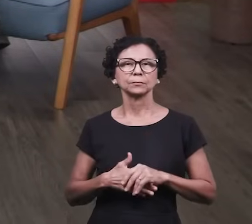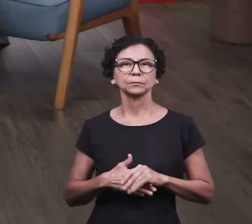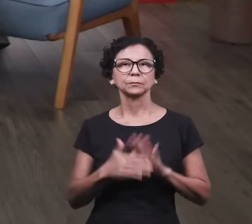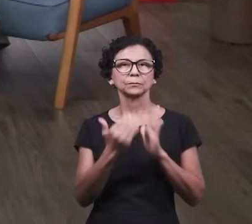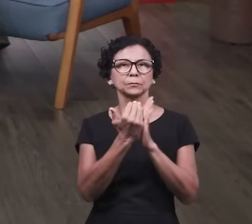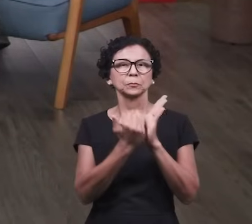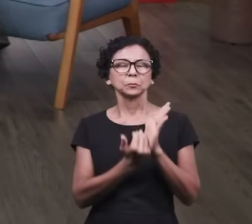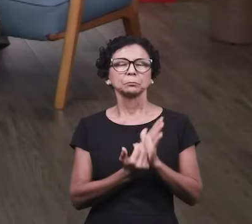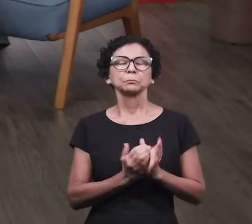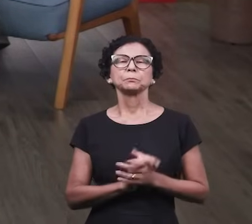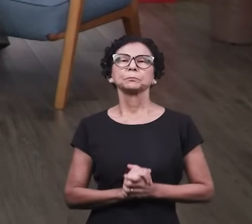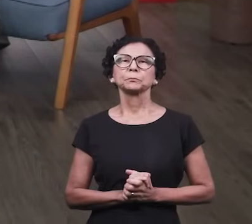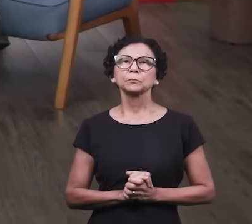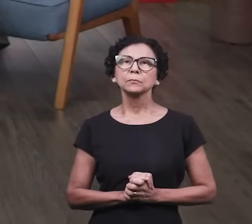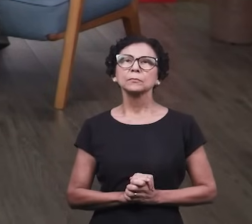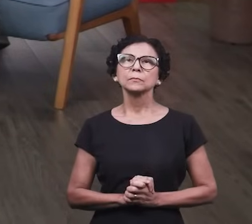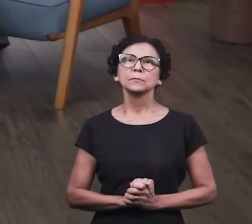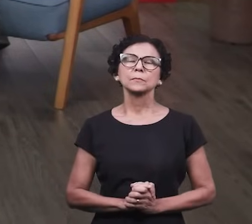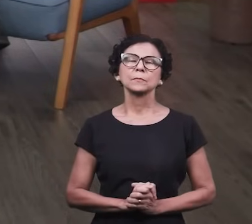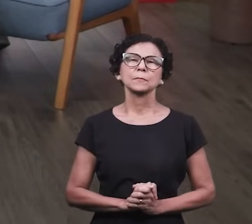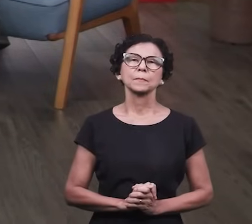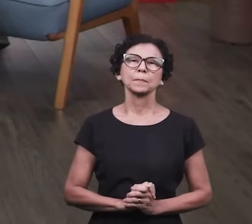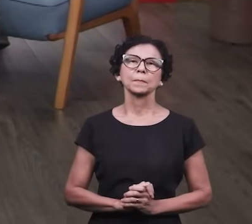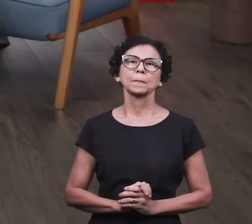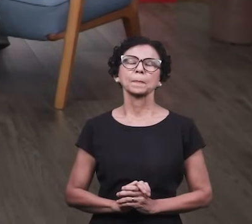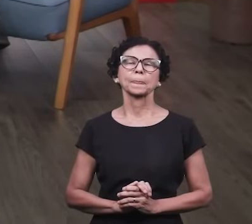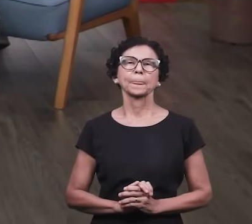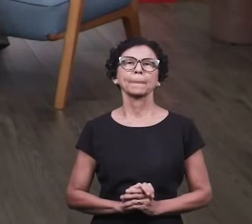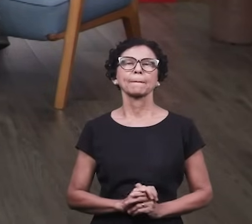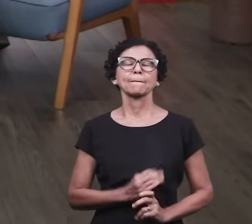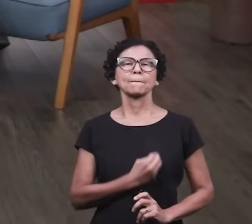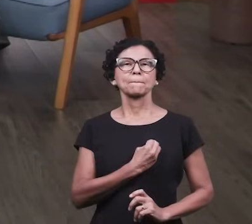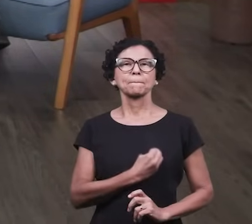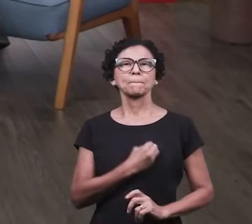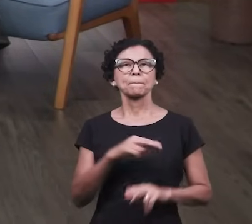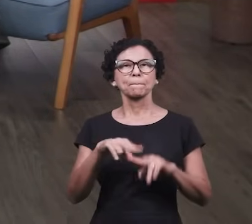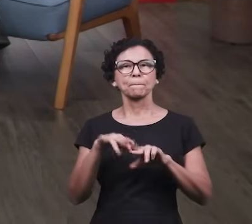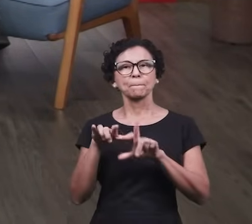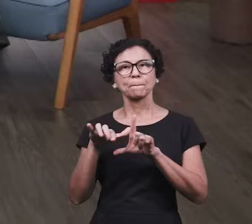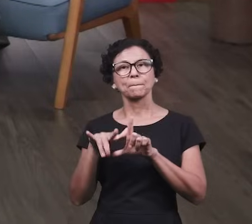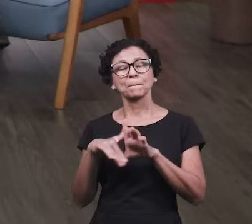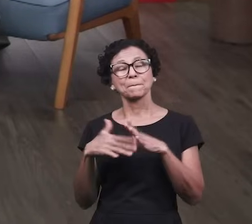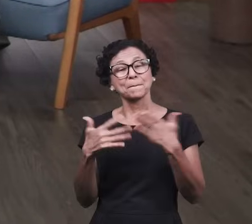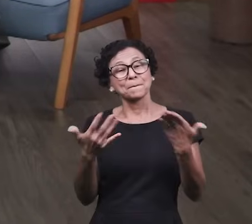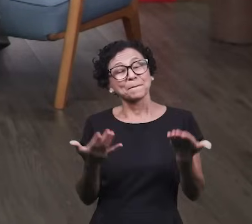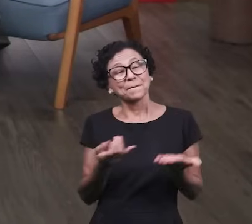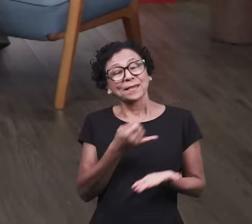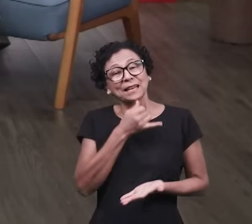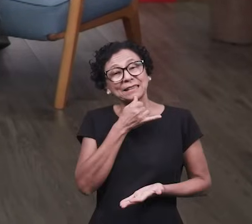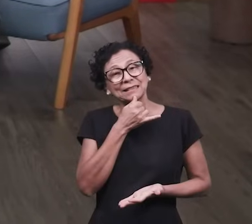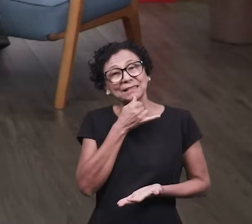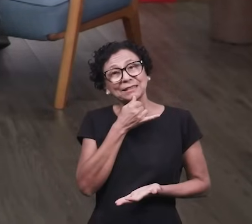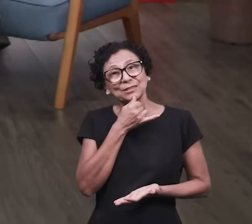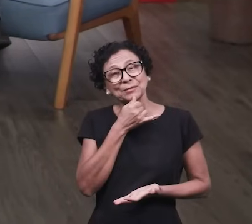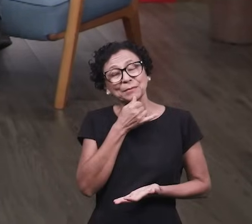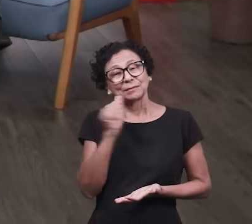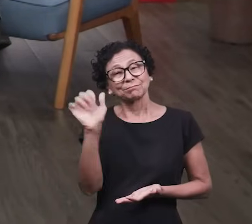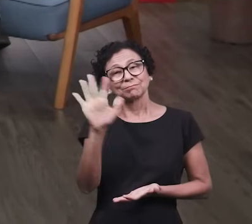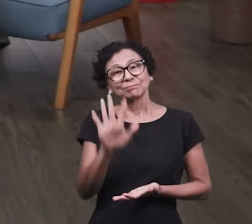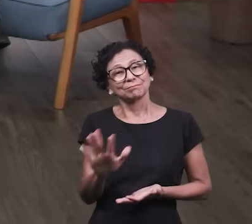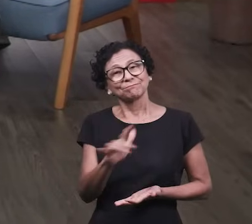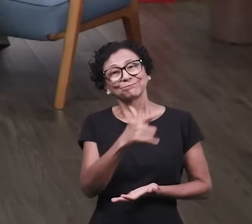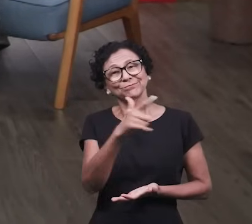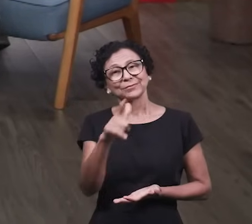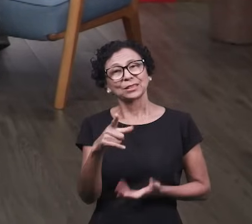essa edição, você vai ter acesso ao QR Code, ali você participa, tá? Infelizmente, ainda na rádio, a gente não consegue colocar imagem,